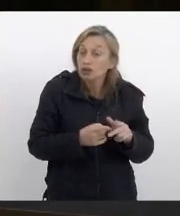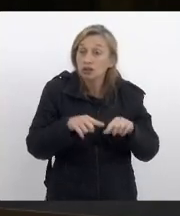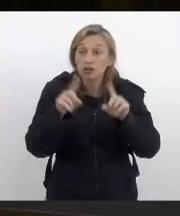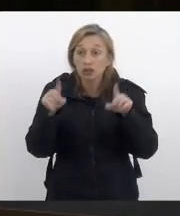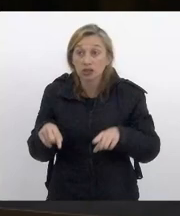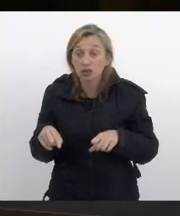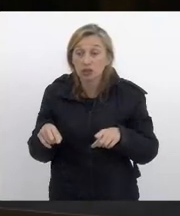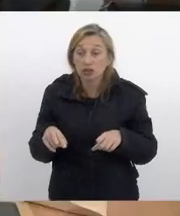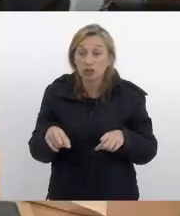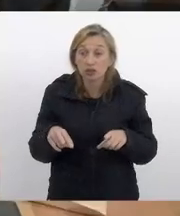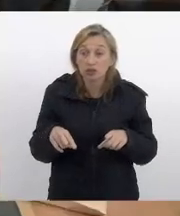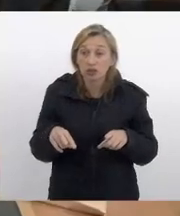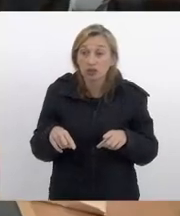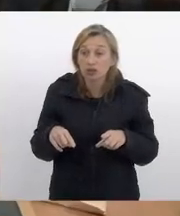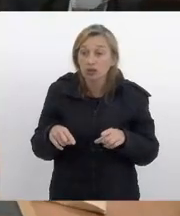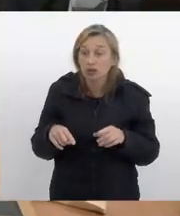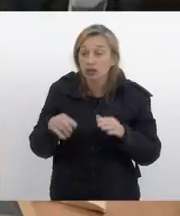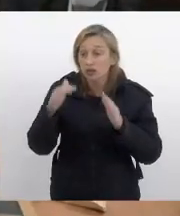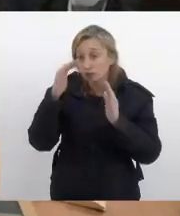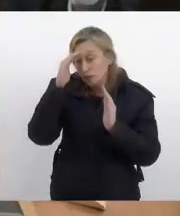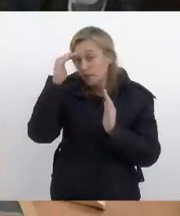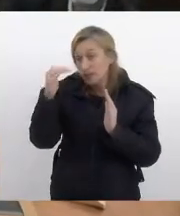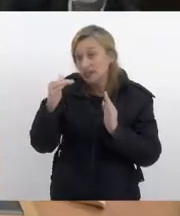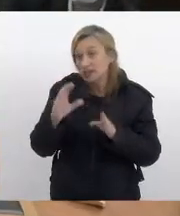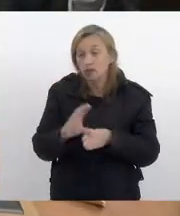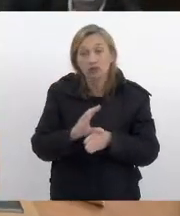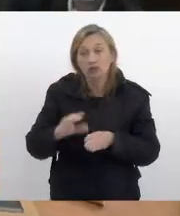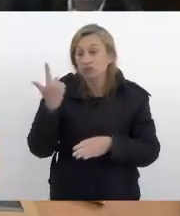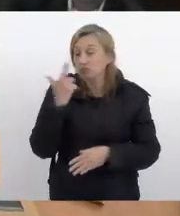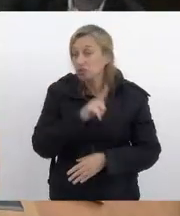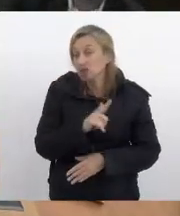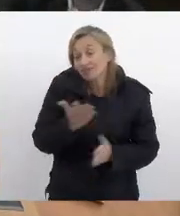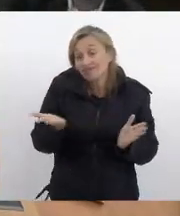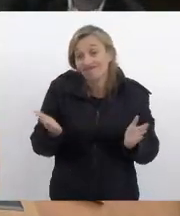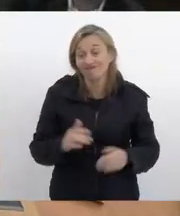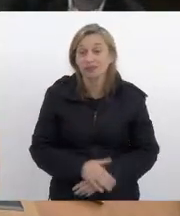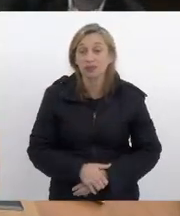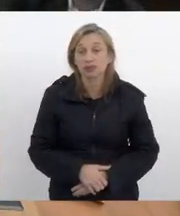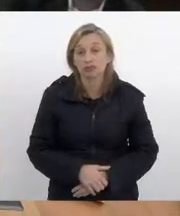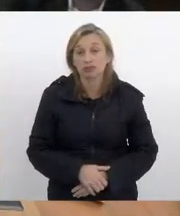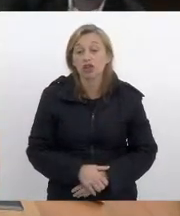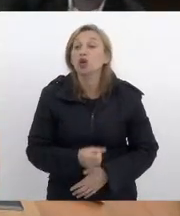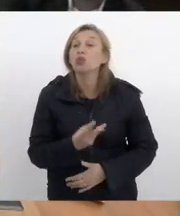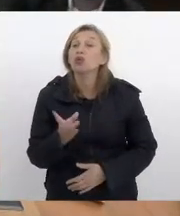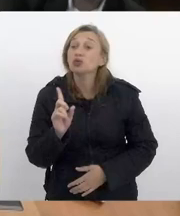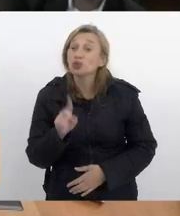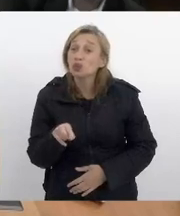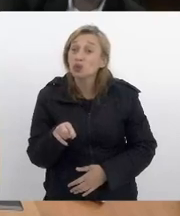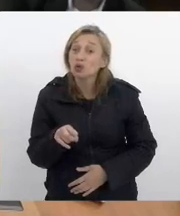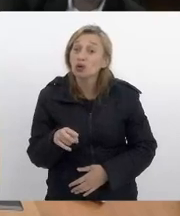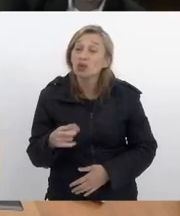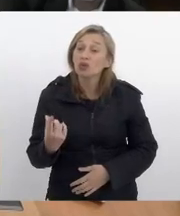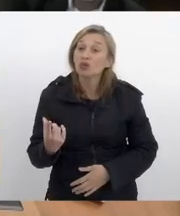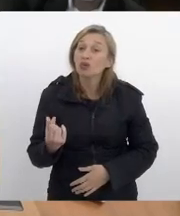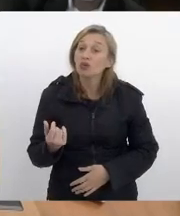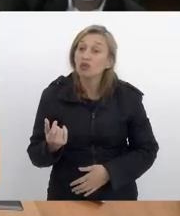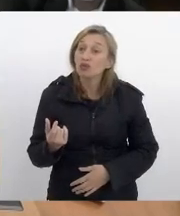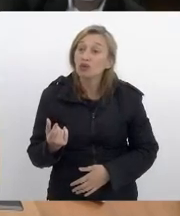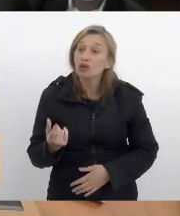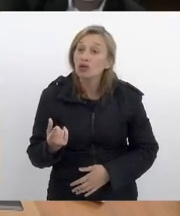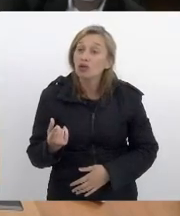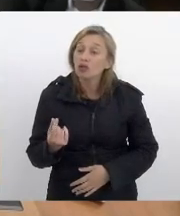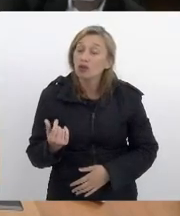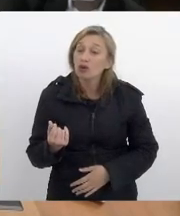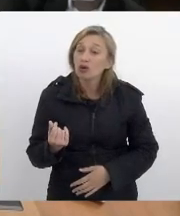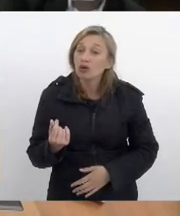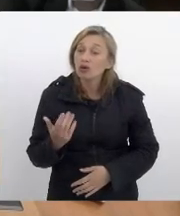servidores, submeti ao conselho e não consegui. Tá? Eu, sabe quanto é o vale alimentação do servidor do